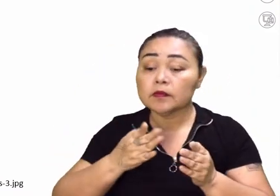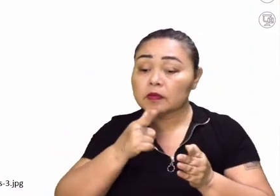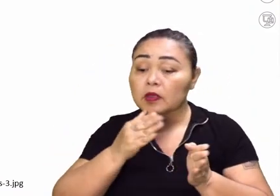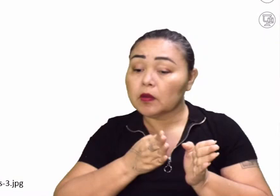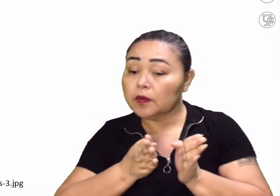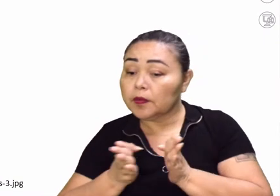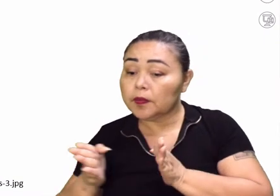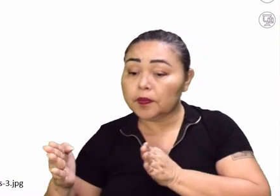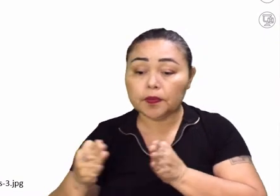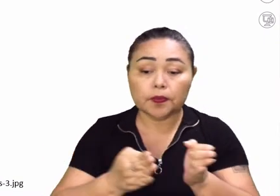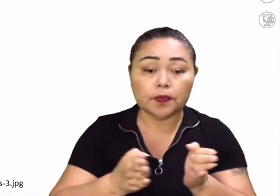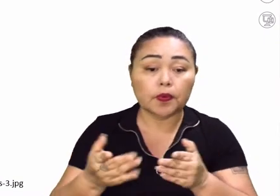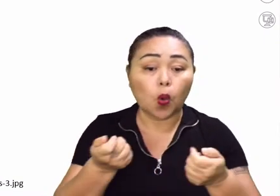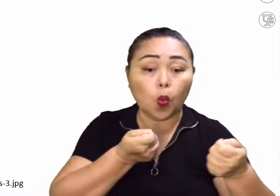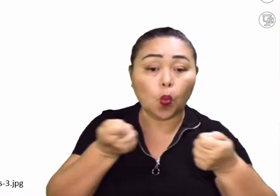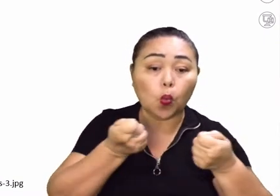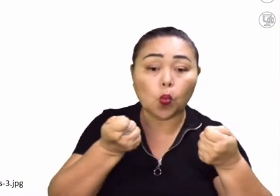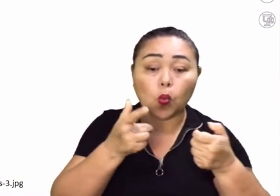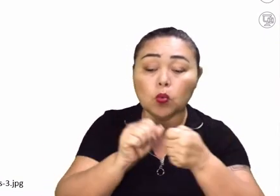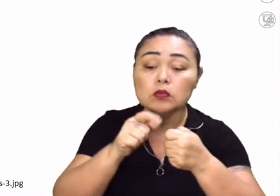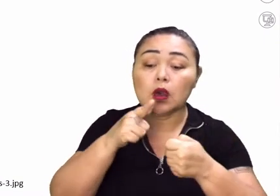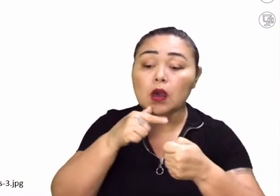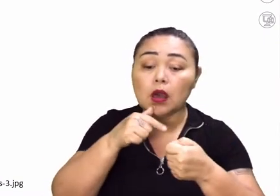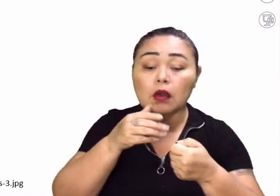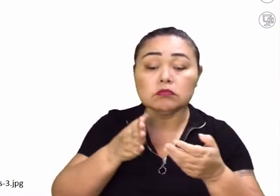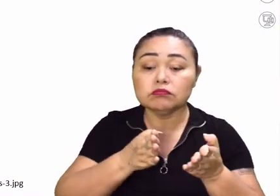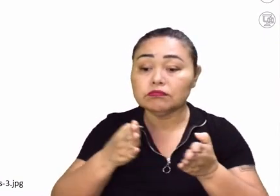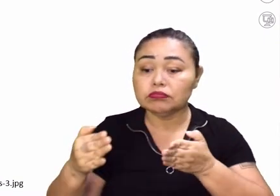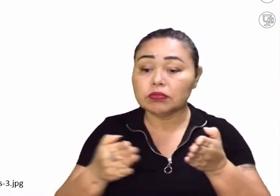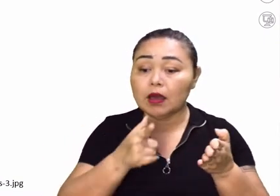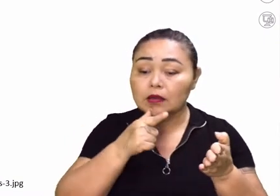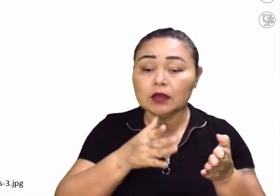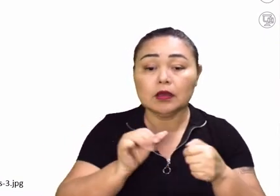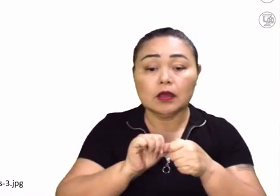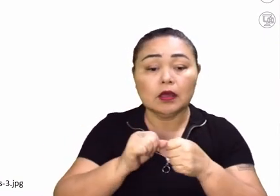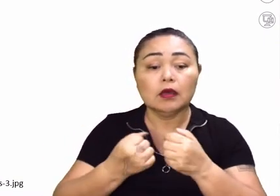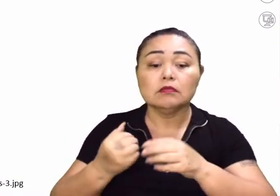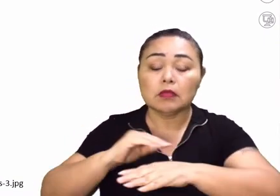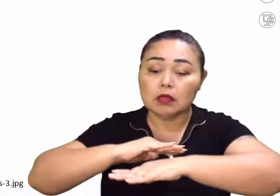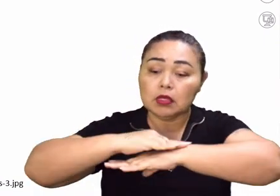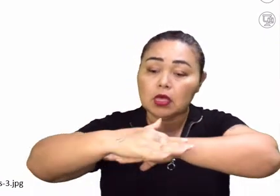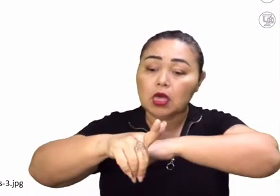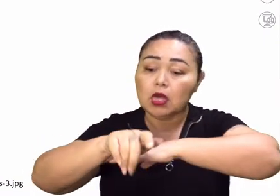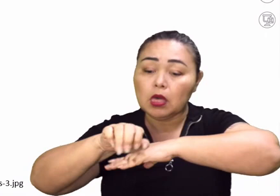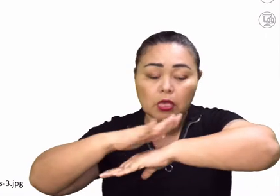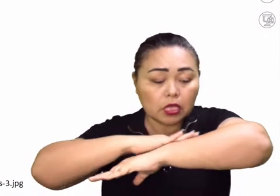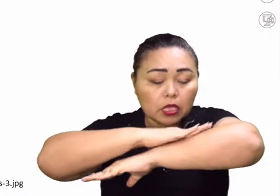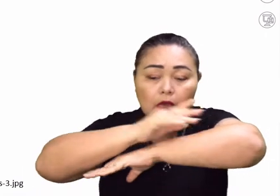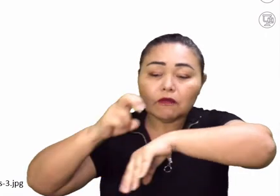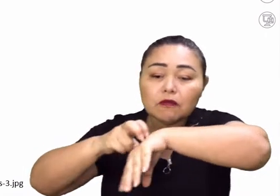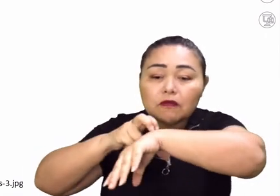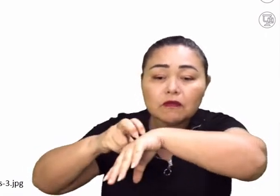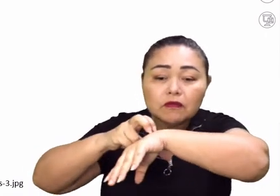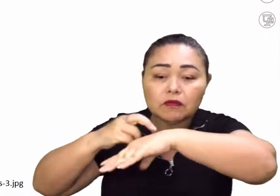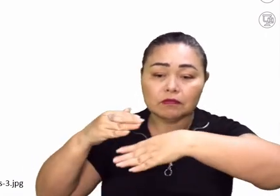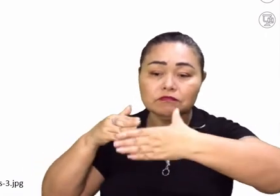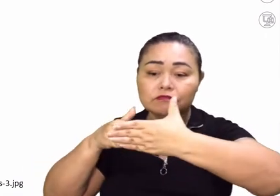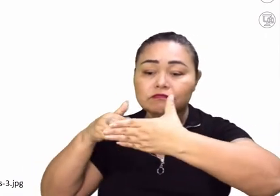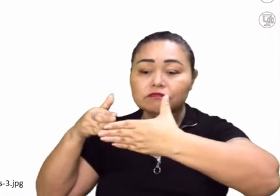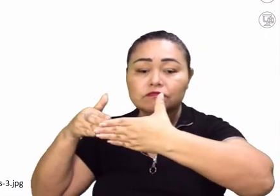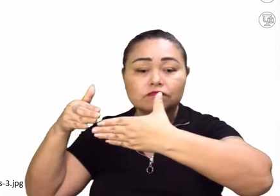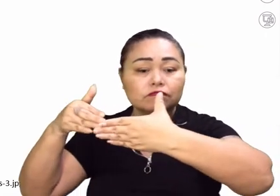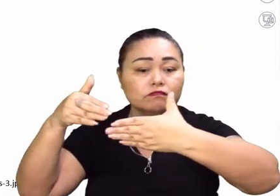o fluxo de água controlar a velocidade de água naquela localidade plantar grama plantar árvore construção de Barreiras